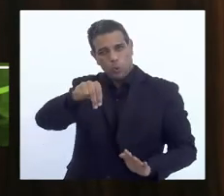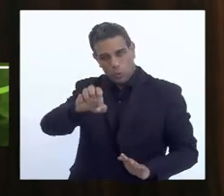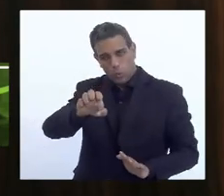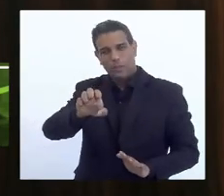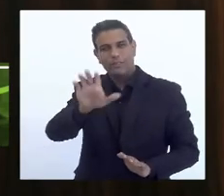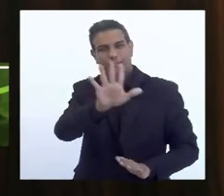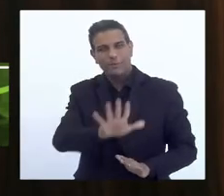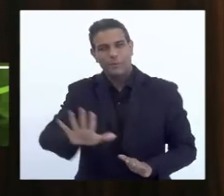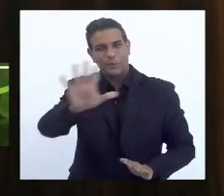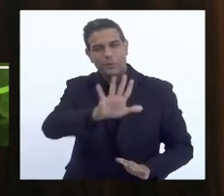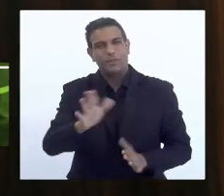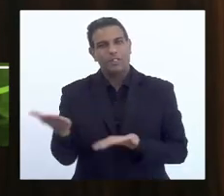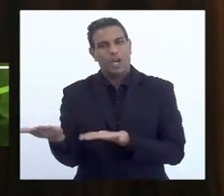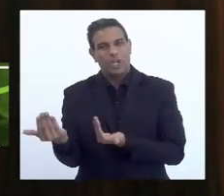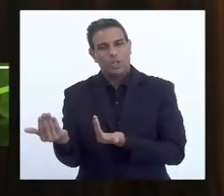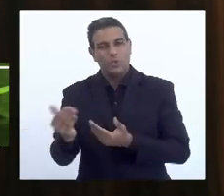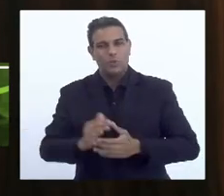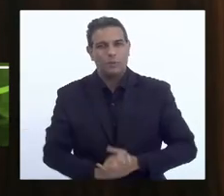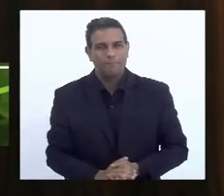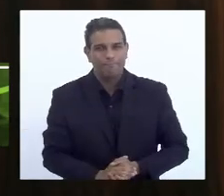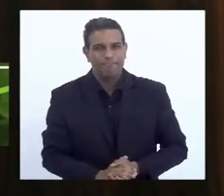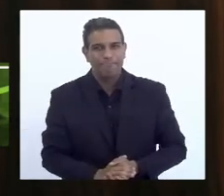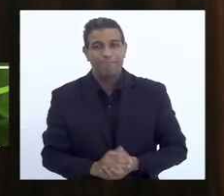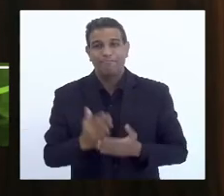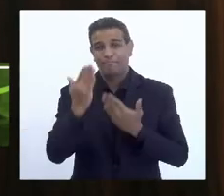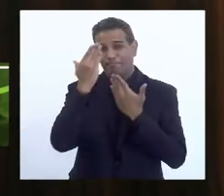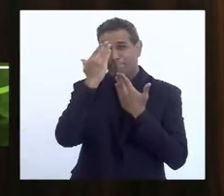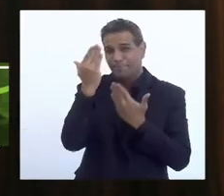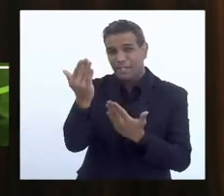dos Estudantes. Muito obrigada.